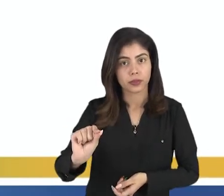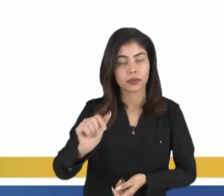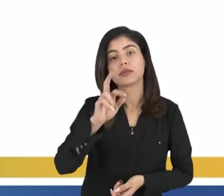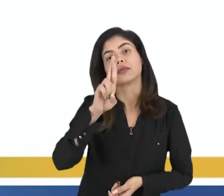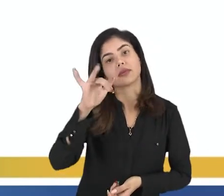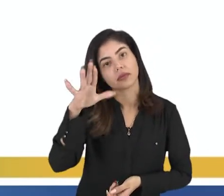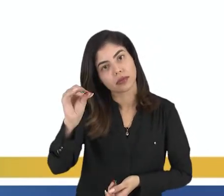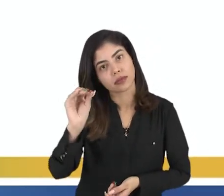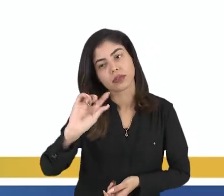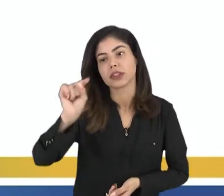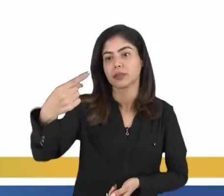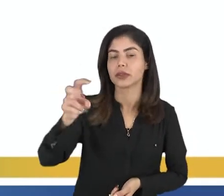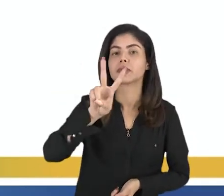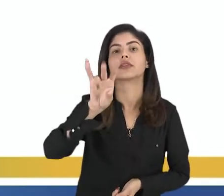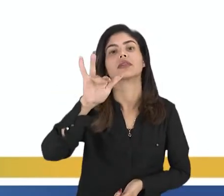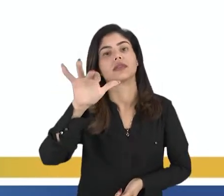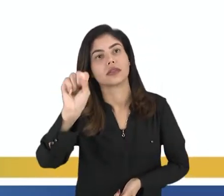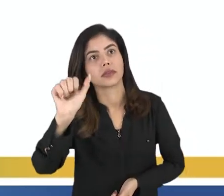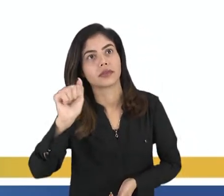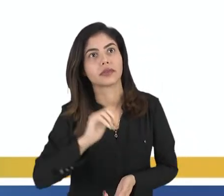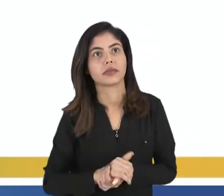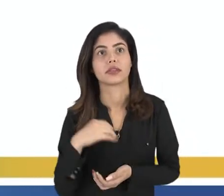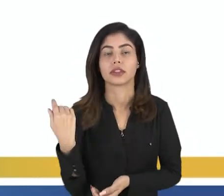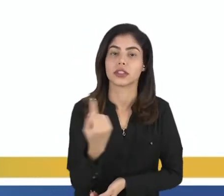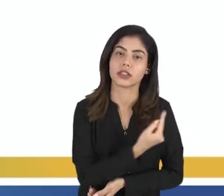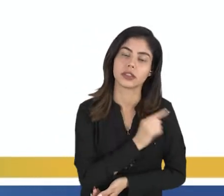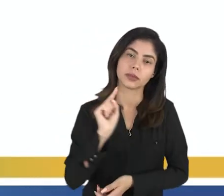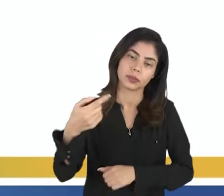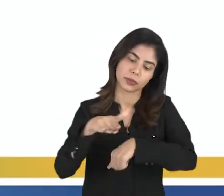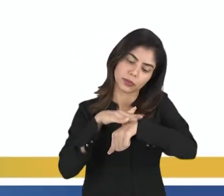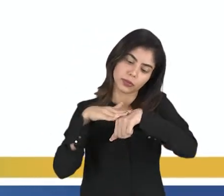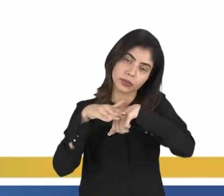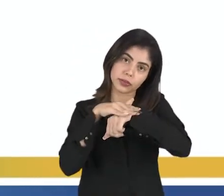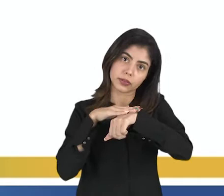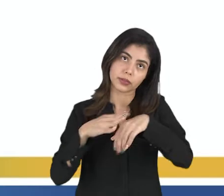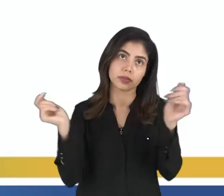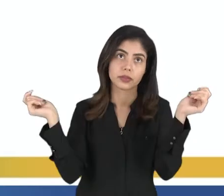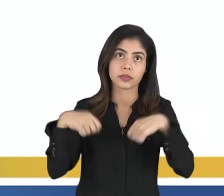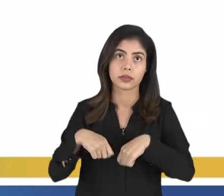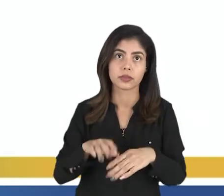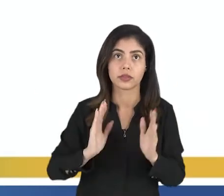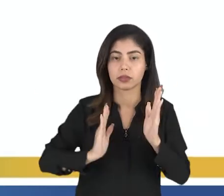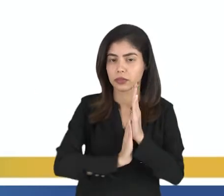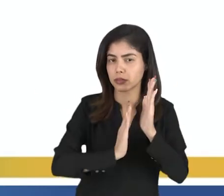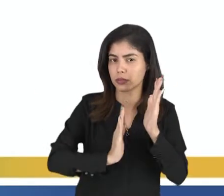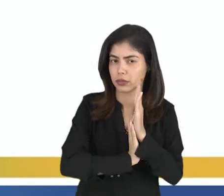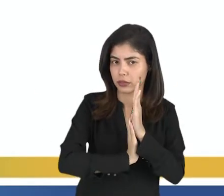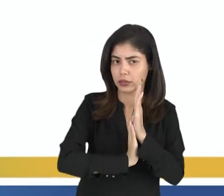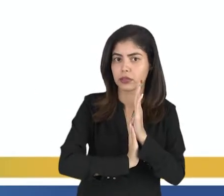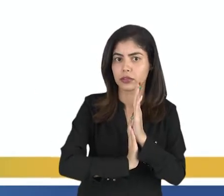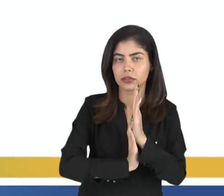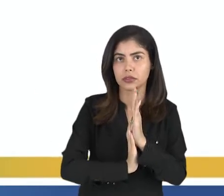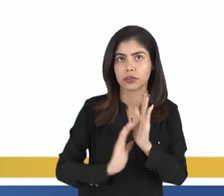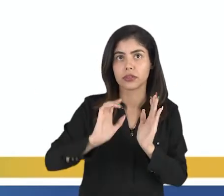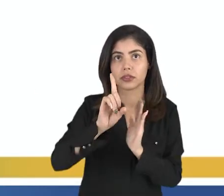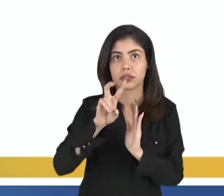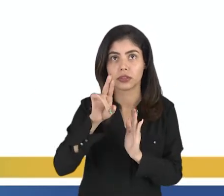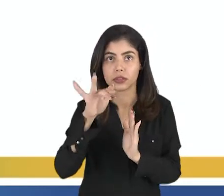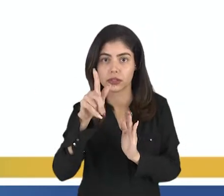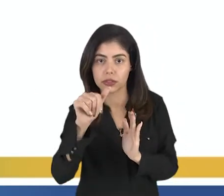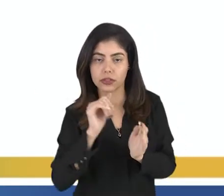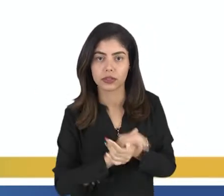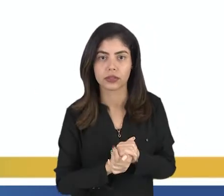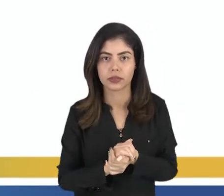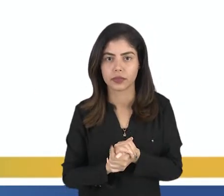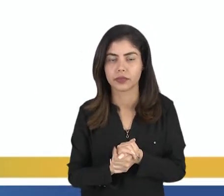para as artérias, em seguida para as veias, das veias para os nossos tecidos. Elas possuem paredes um pouco mais delgadas que